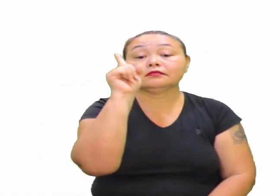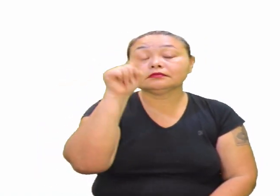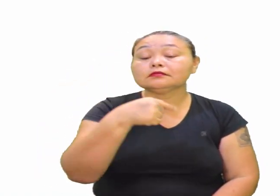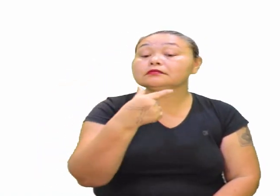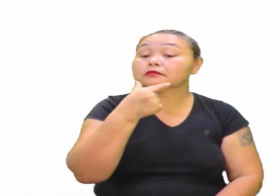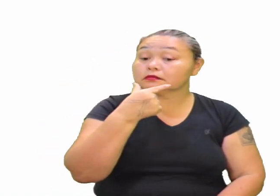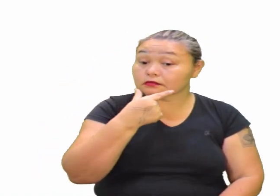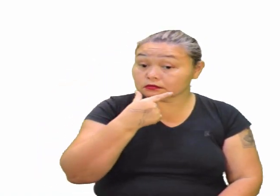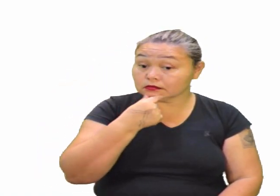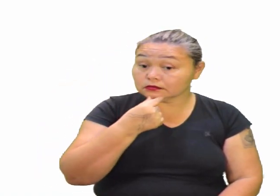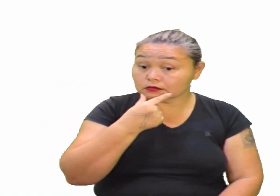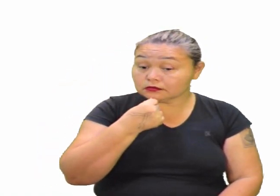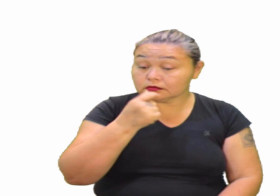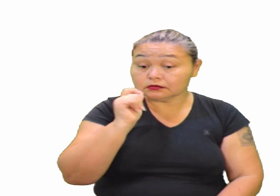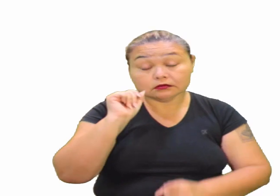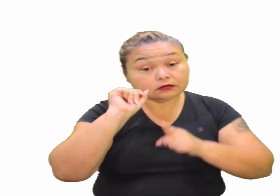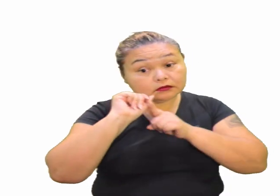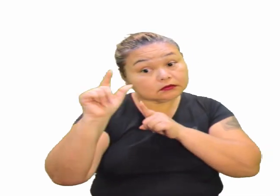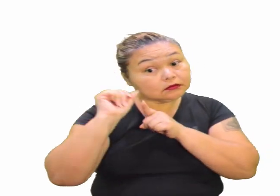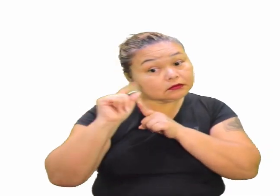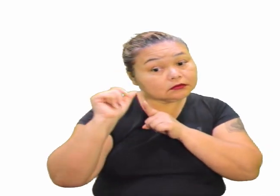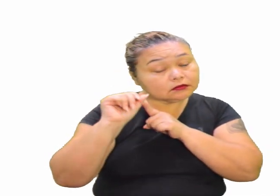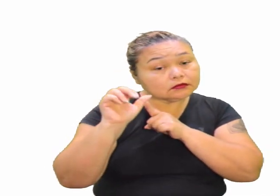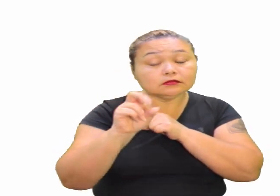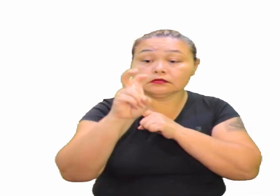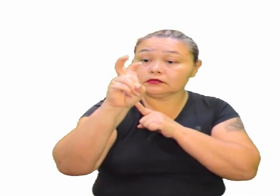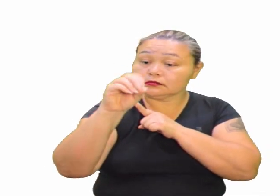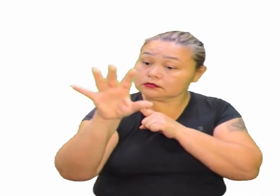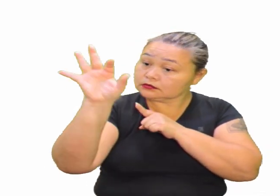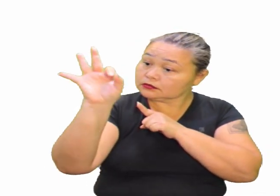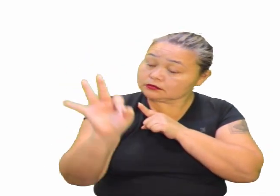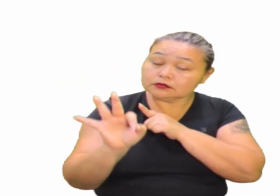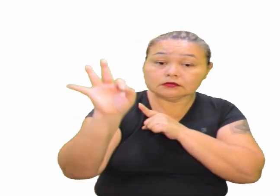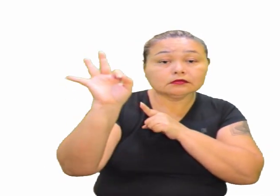ejacula, é 50%